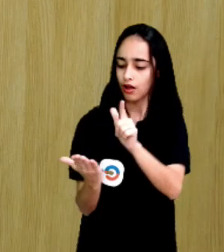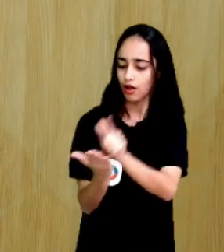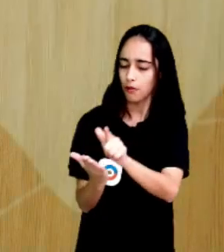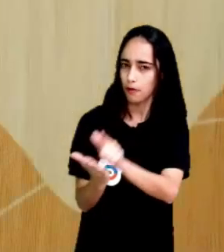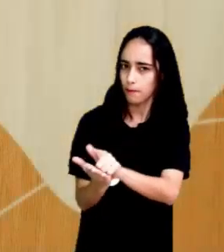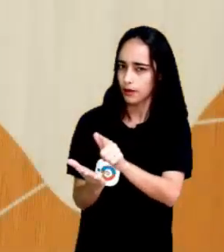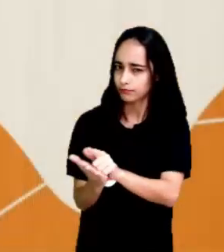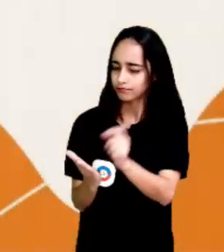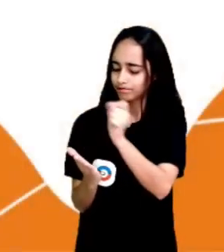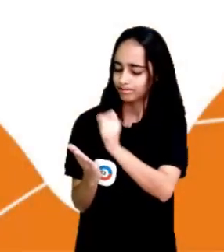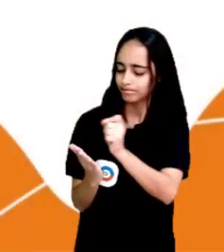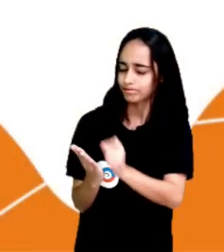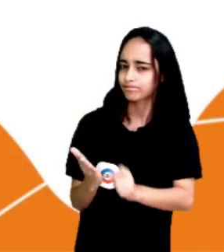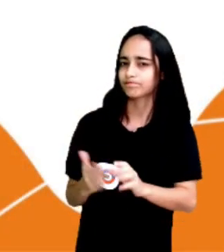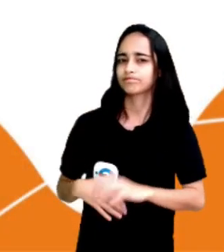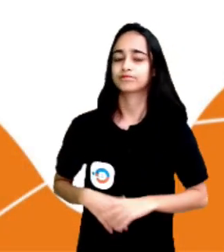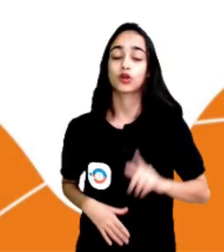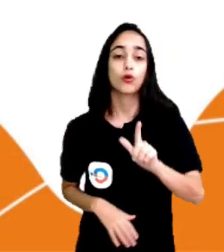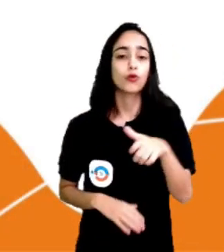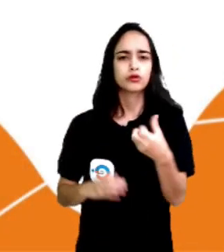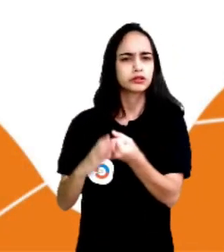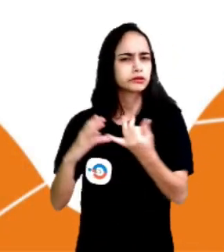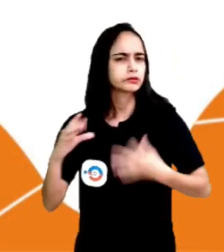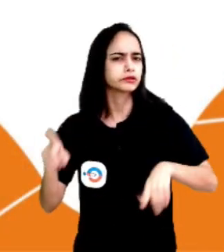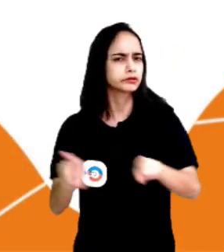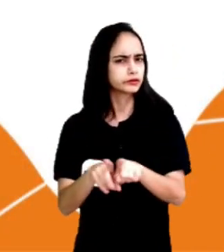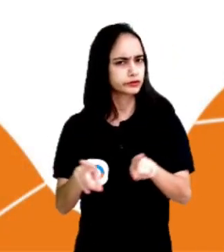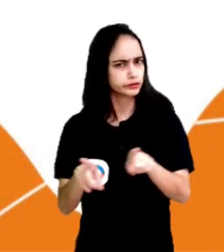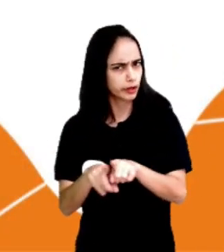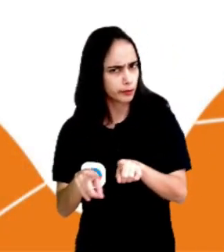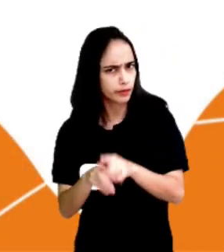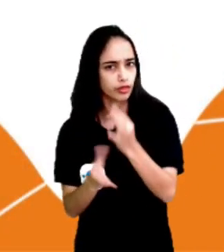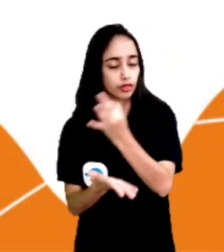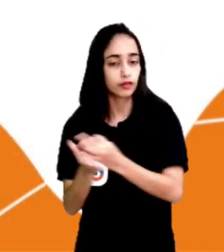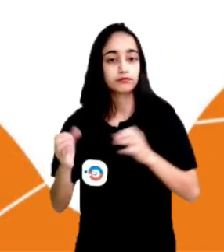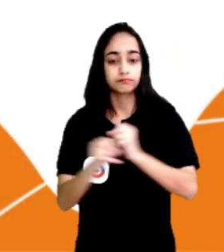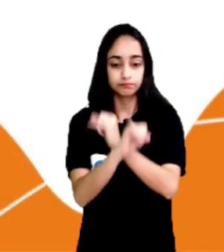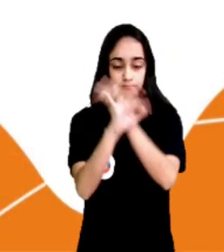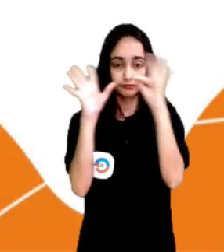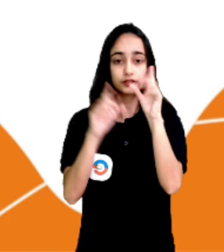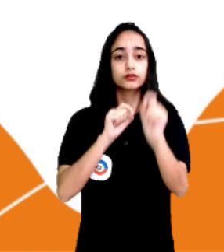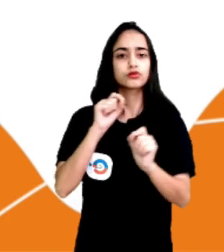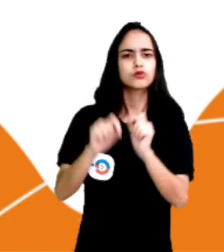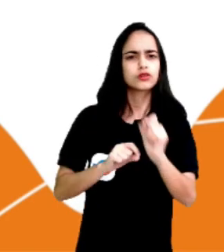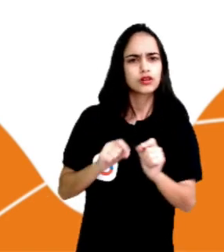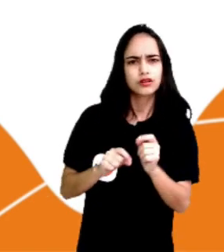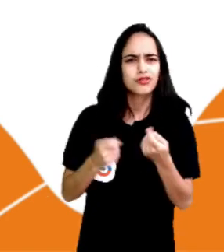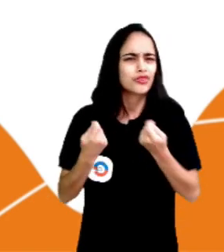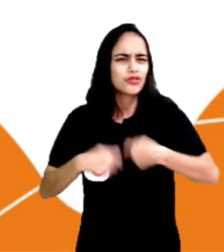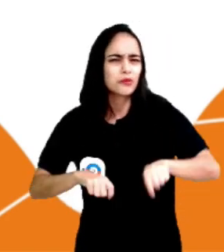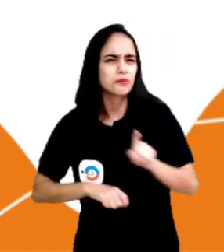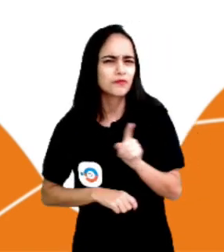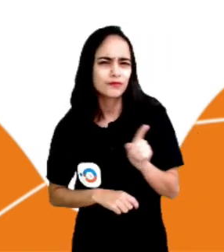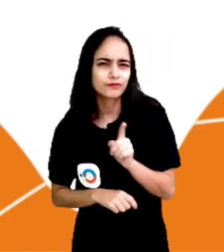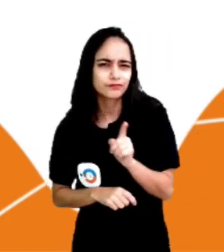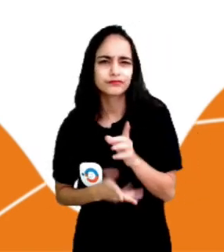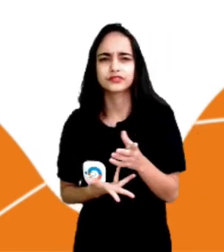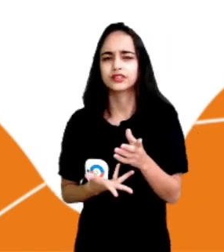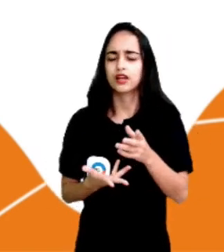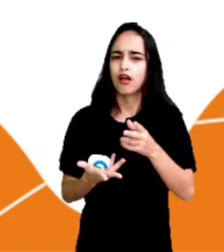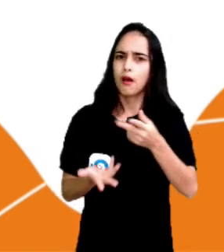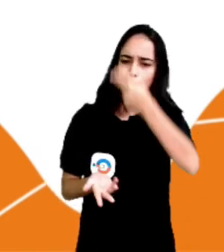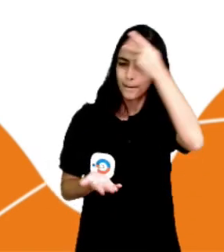está escrito outra característica também dos textos explícitos é que ele não precisa que o